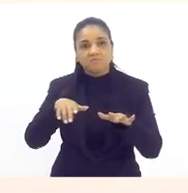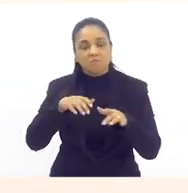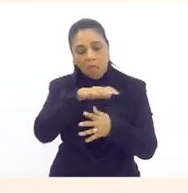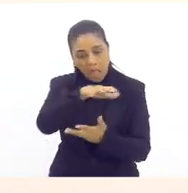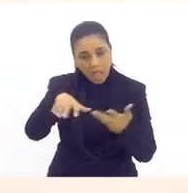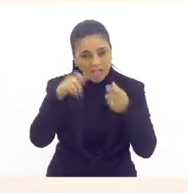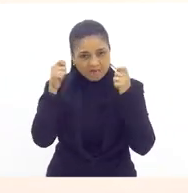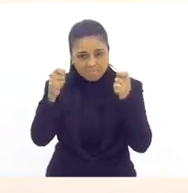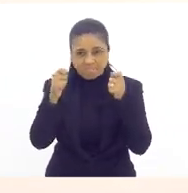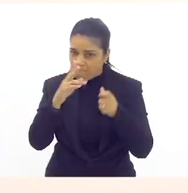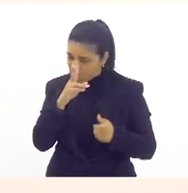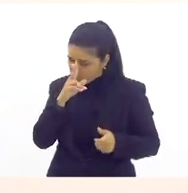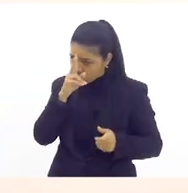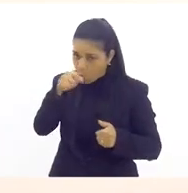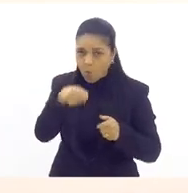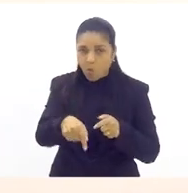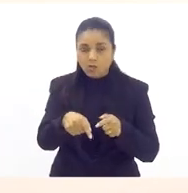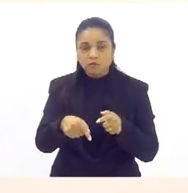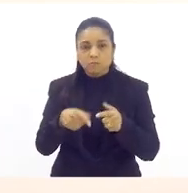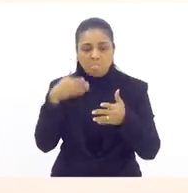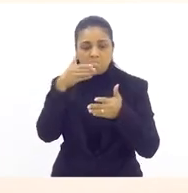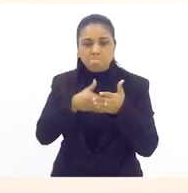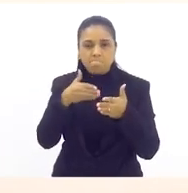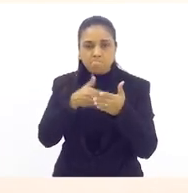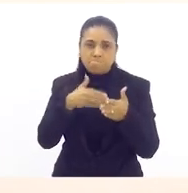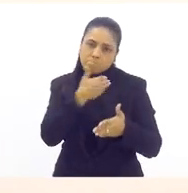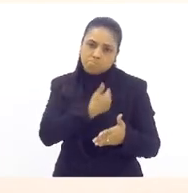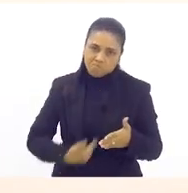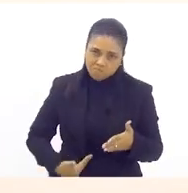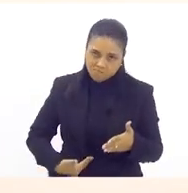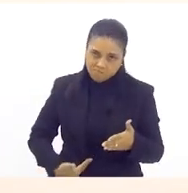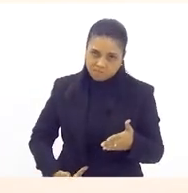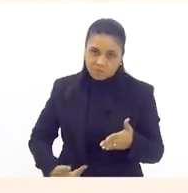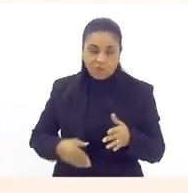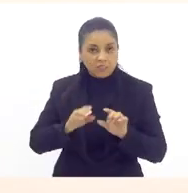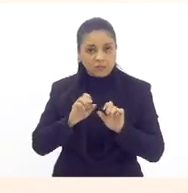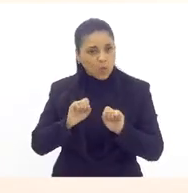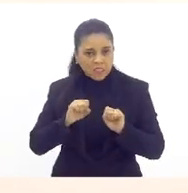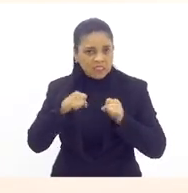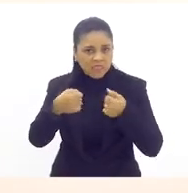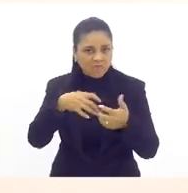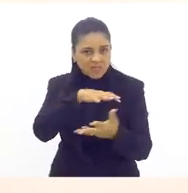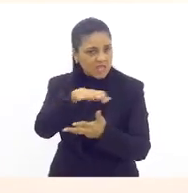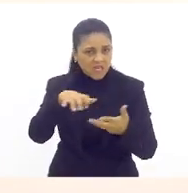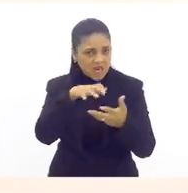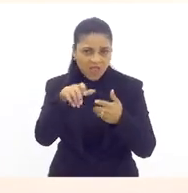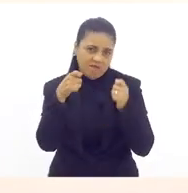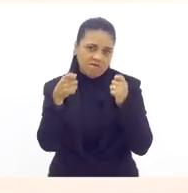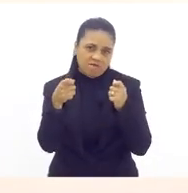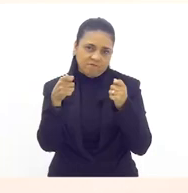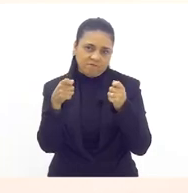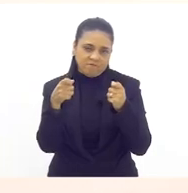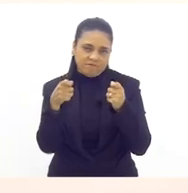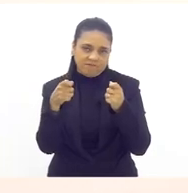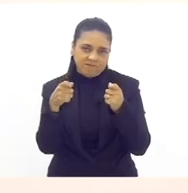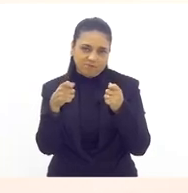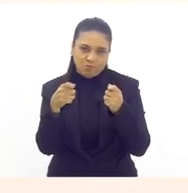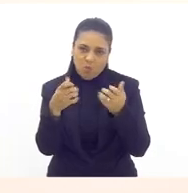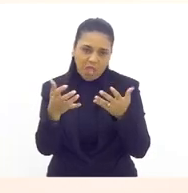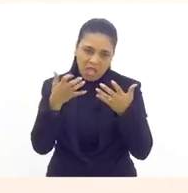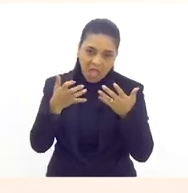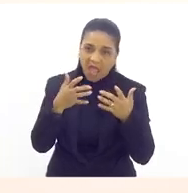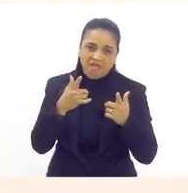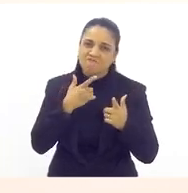greve forte na FAETEC para embaralhar este governo não defendemos greve não tô falando a categoria não quer greve por querer